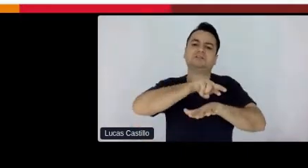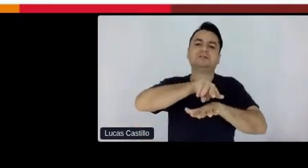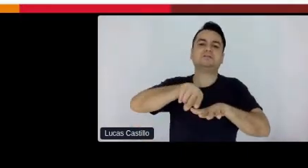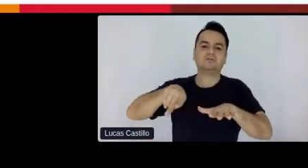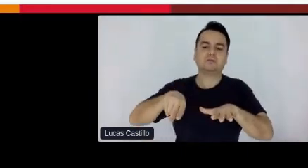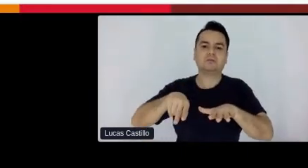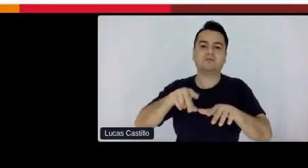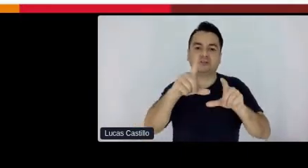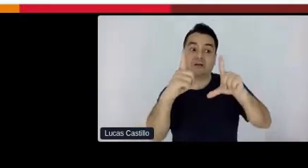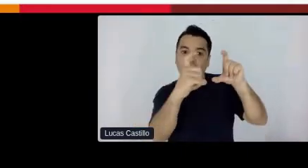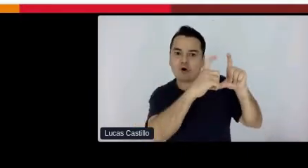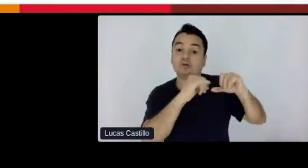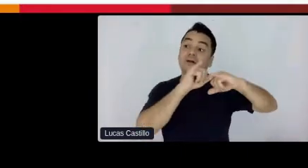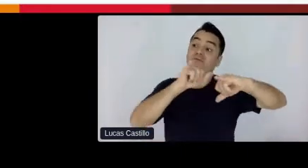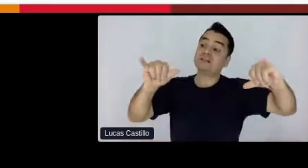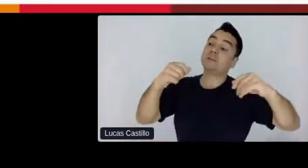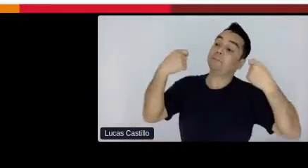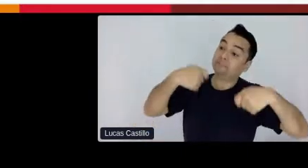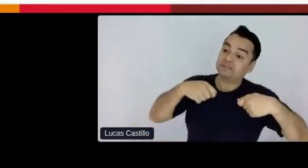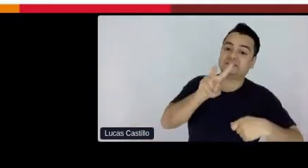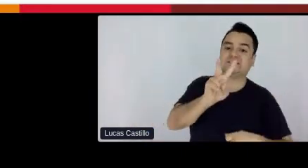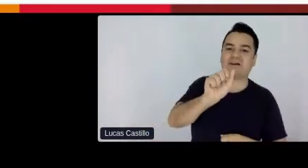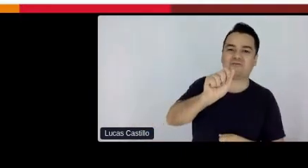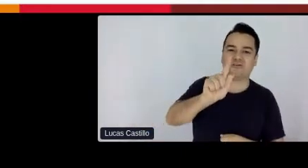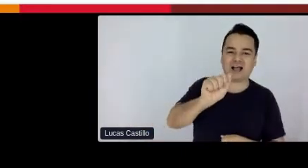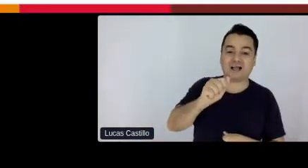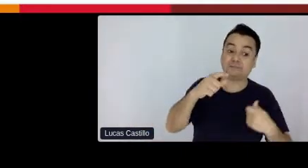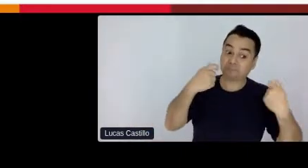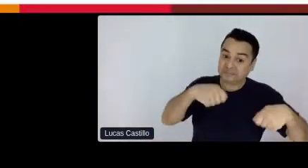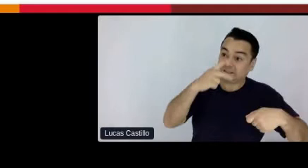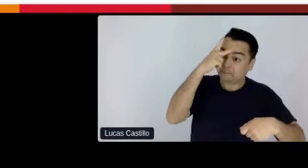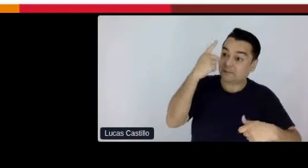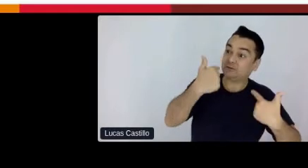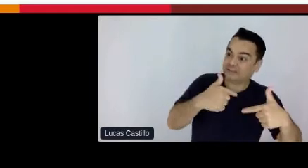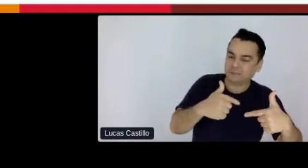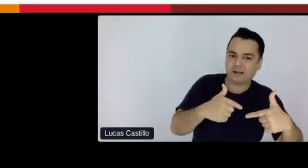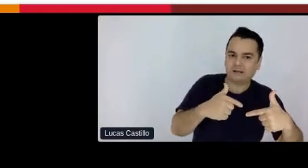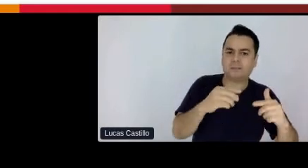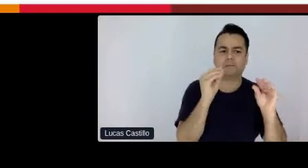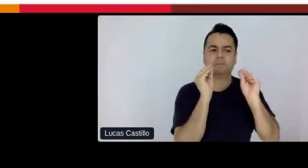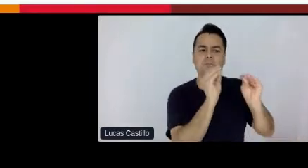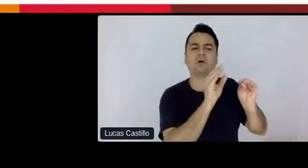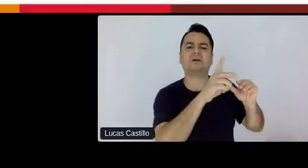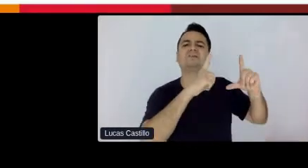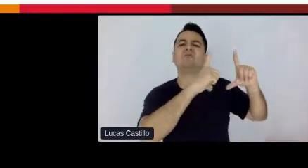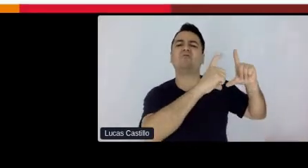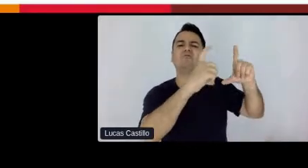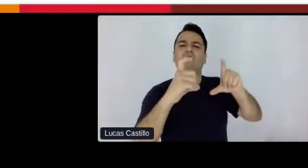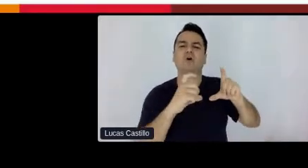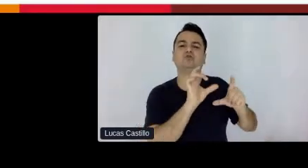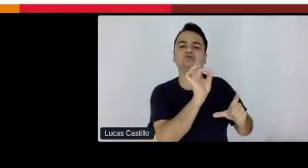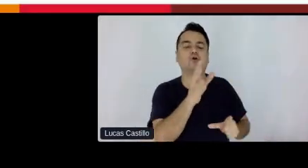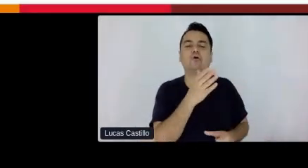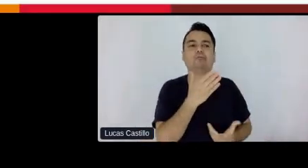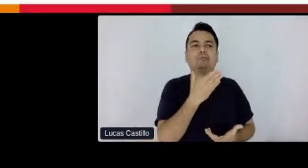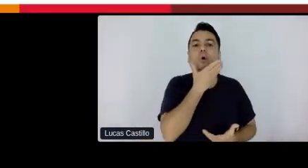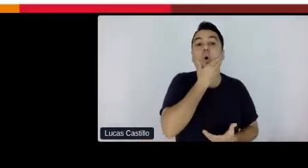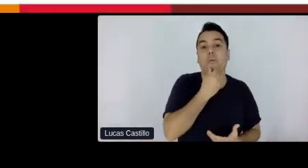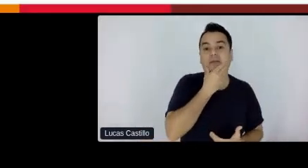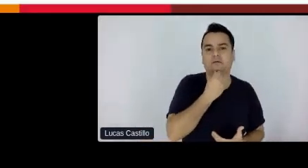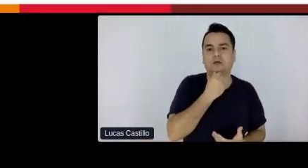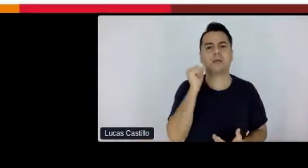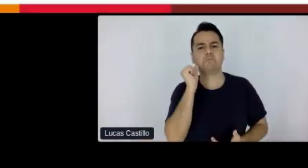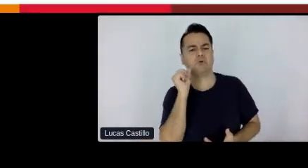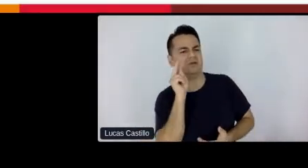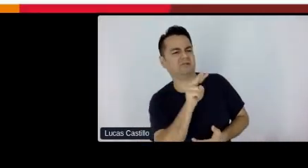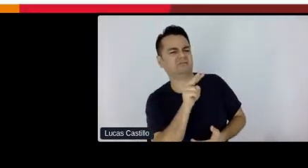da divulgação nos seus anúncios, né? E também, na hora da descrição da vaga, outro ponto muito importante que a gente tem que levar em consideração é